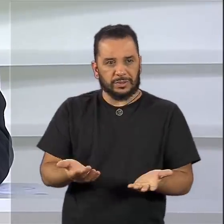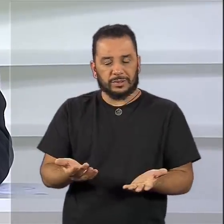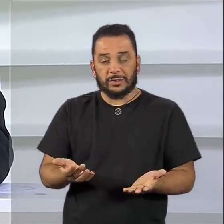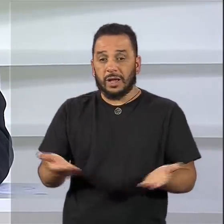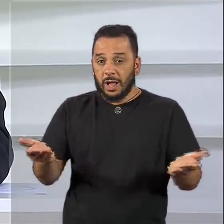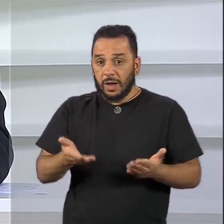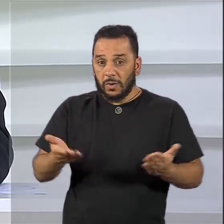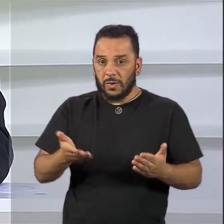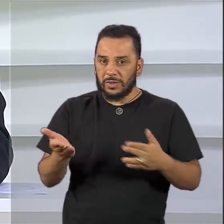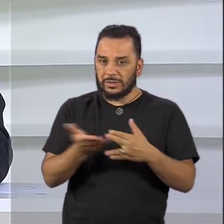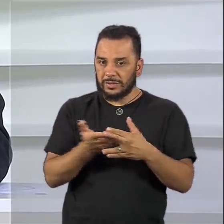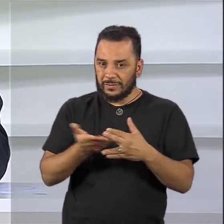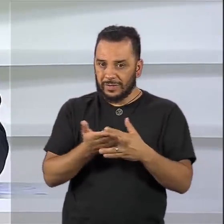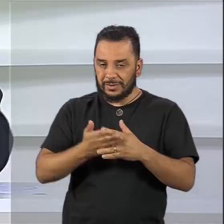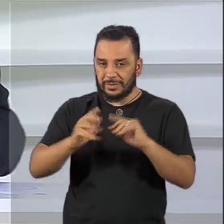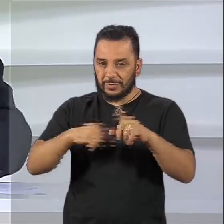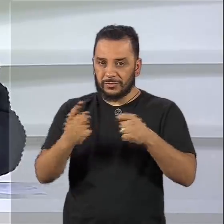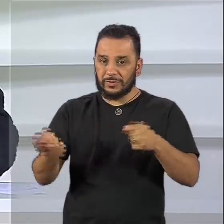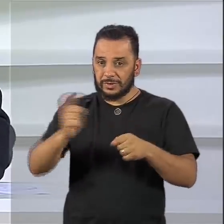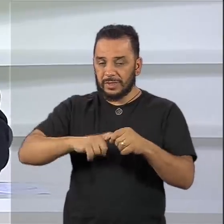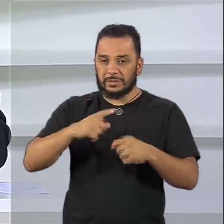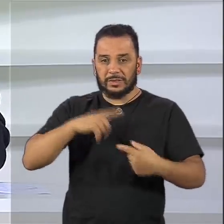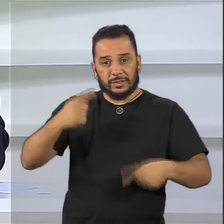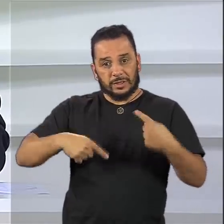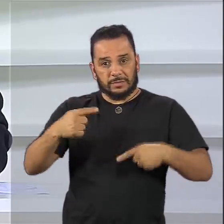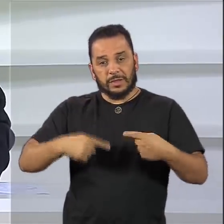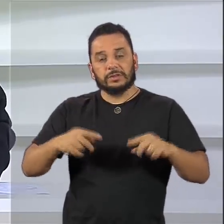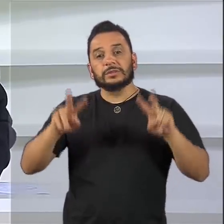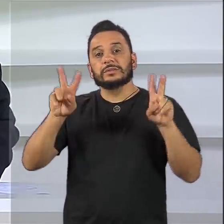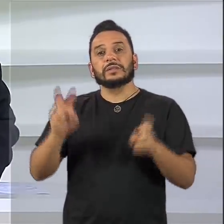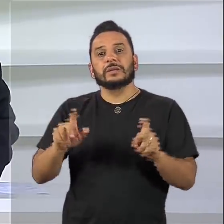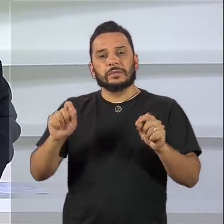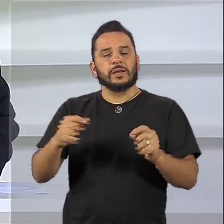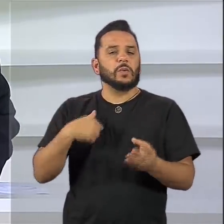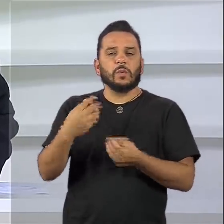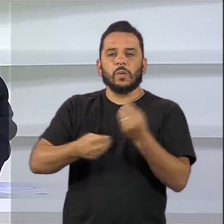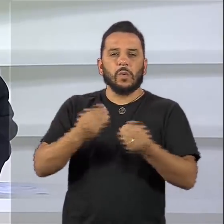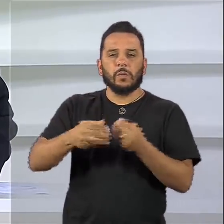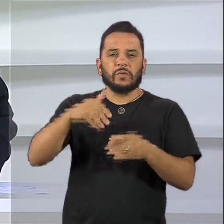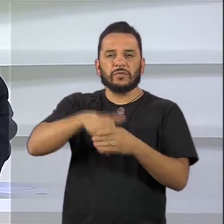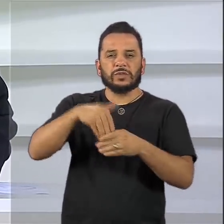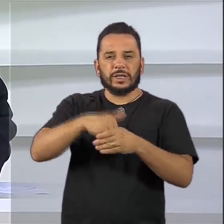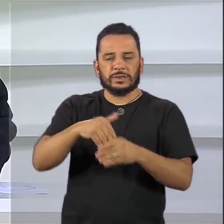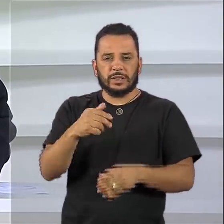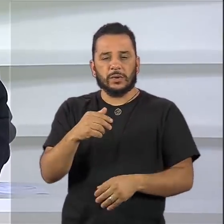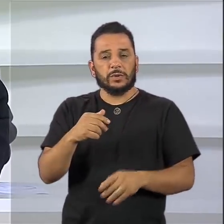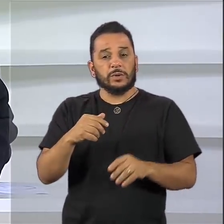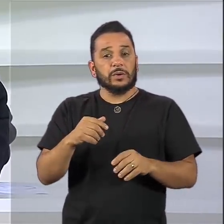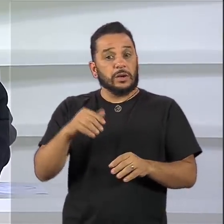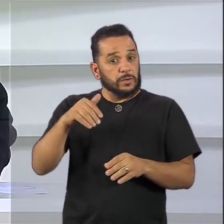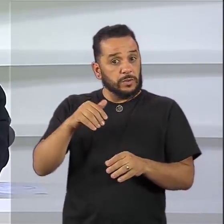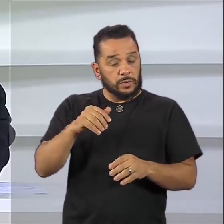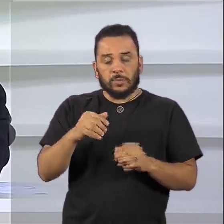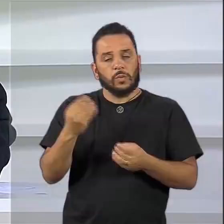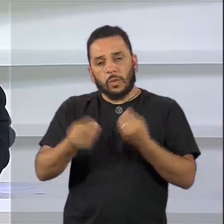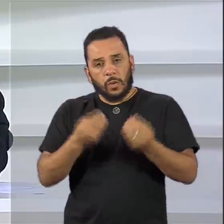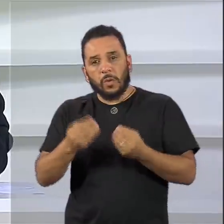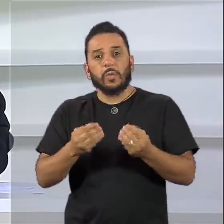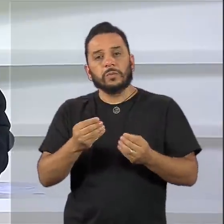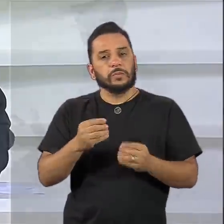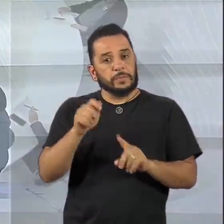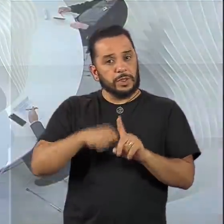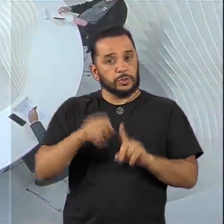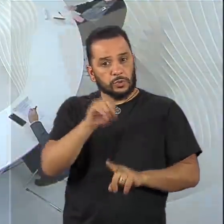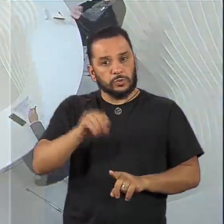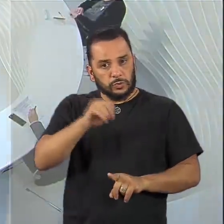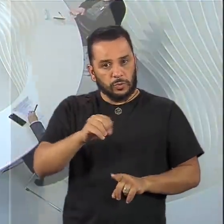ligeiro intervalo. Voltamos já já com o debate sobre os possíveis cenários para as eleições de outubro. Não saia daí, é rapidinho.